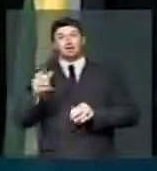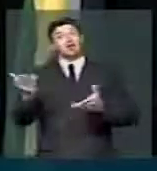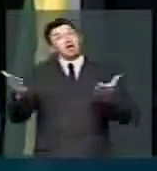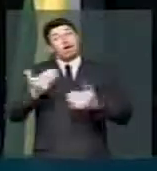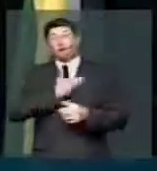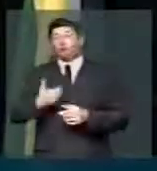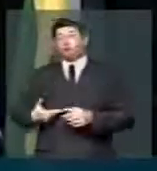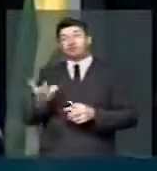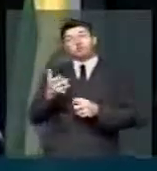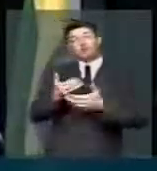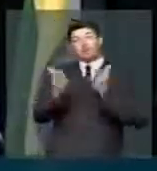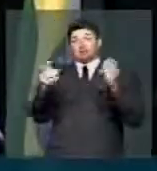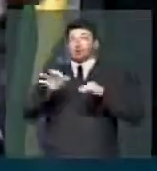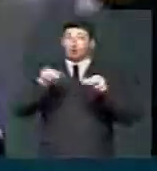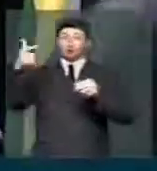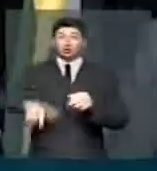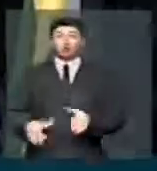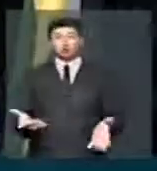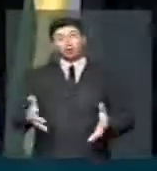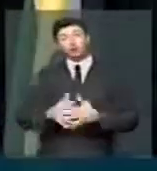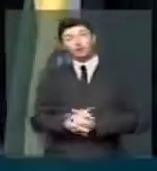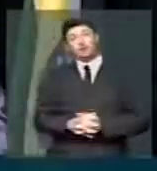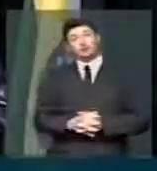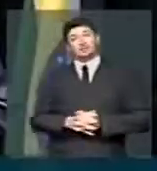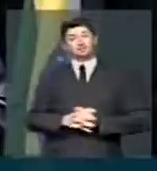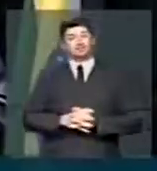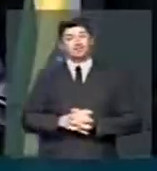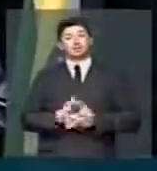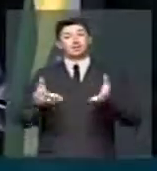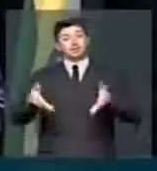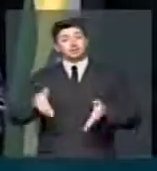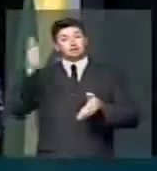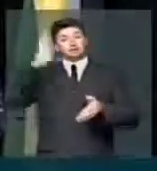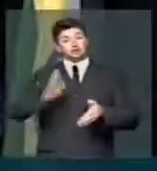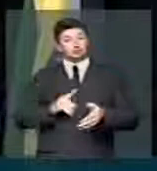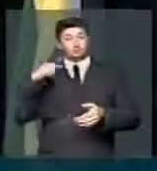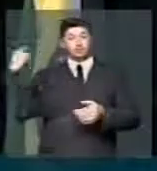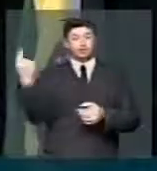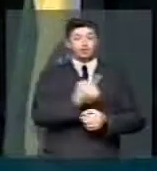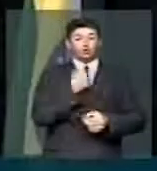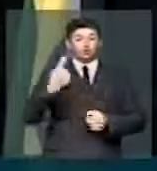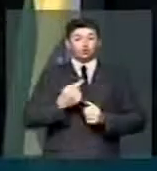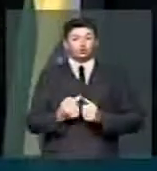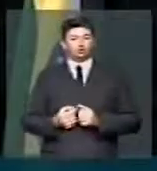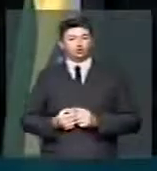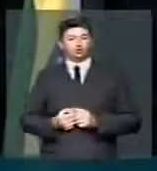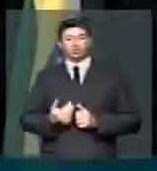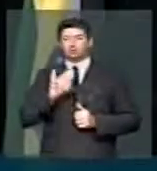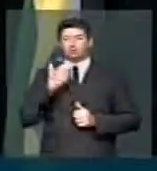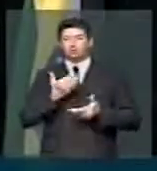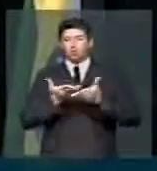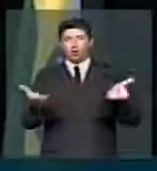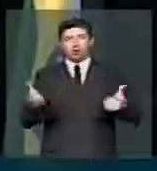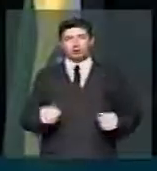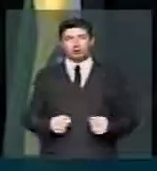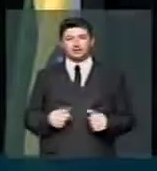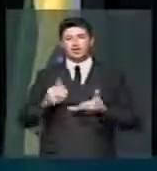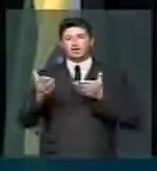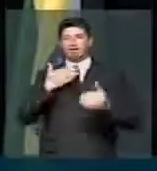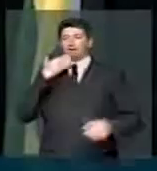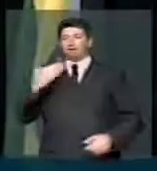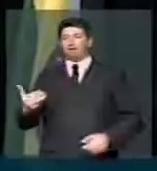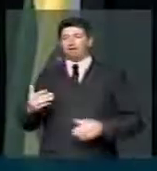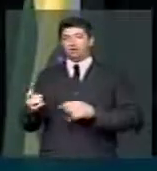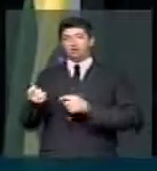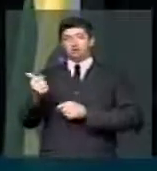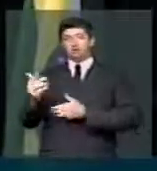esse governo começa a perder o controle sobre ela. Este Brasil que todos nós queremos não pode ser um Brasil a serviço de